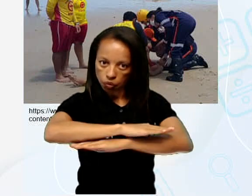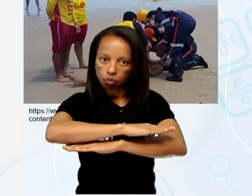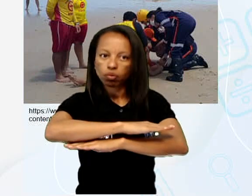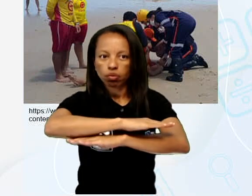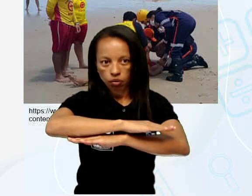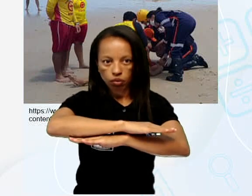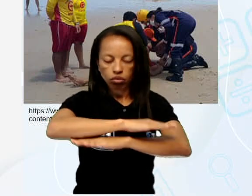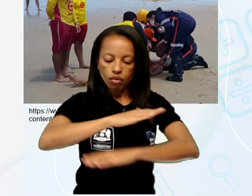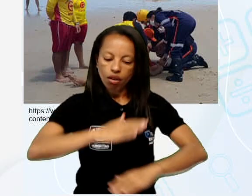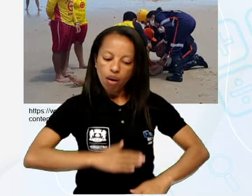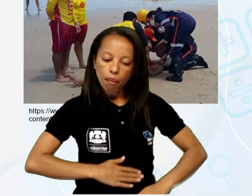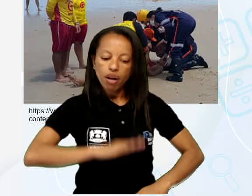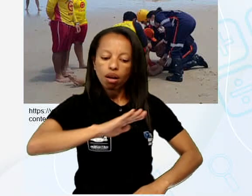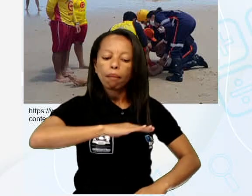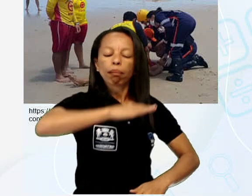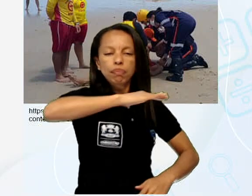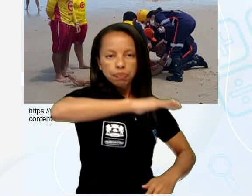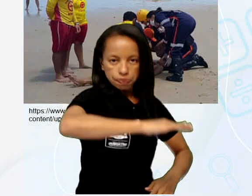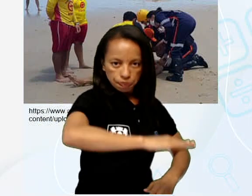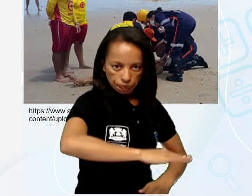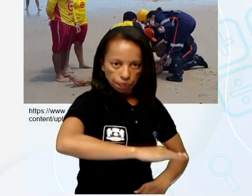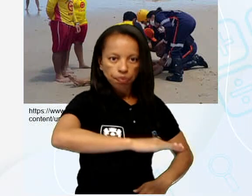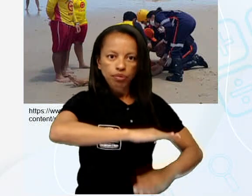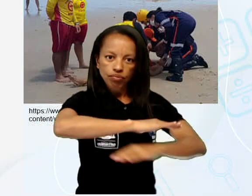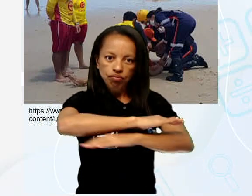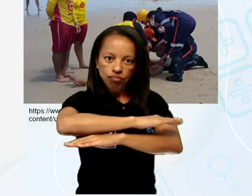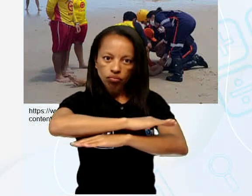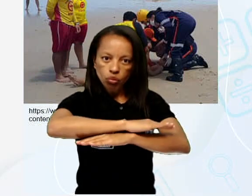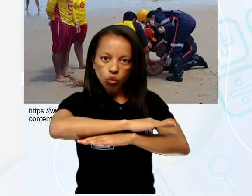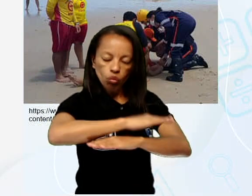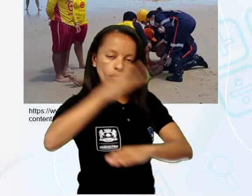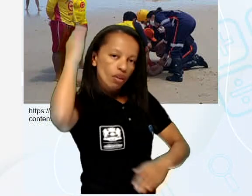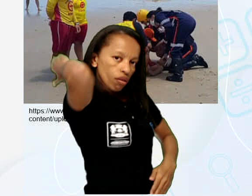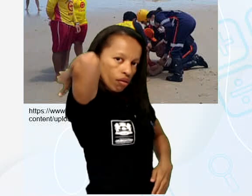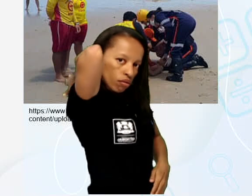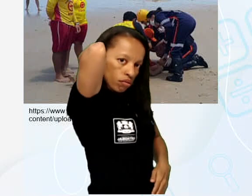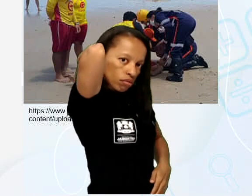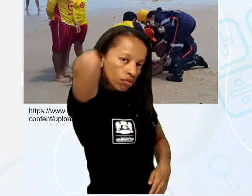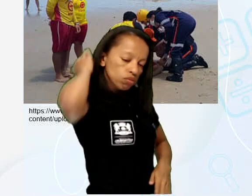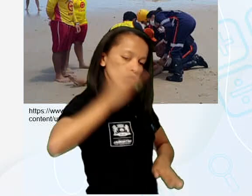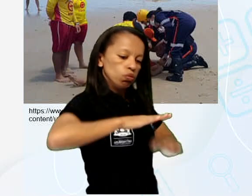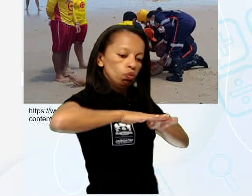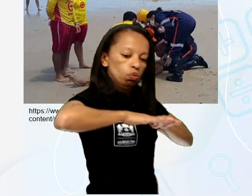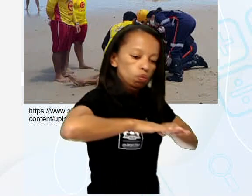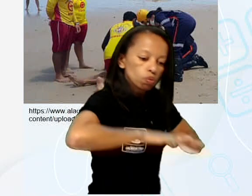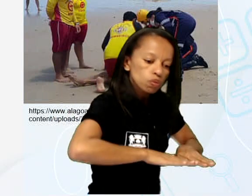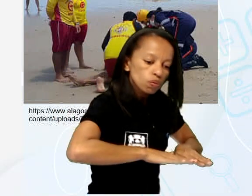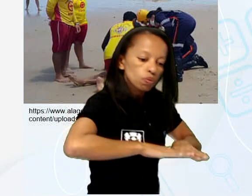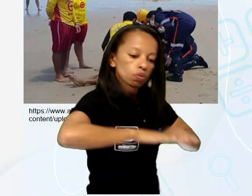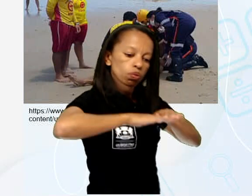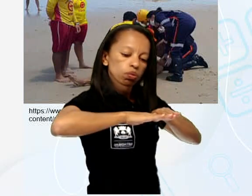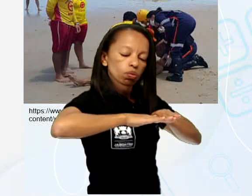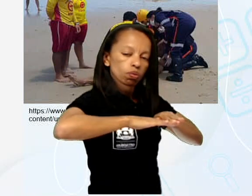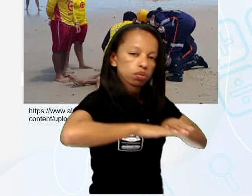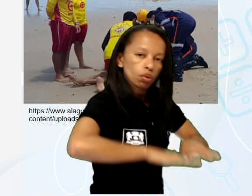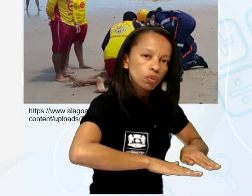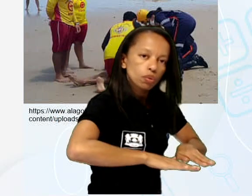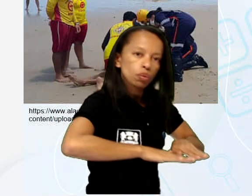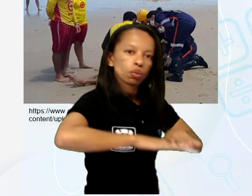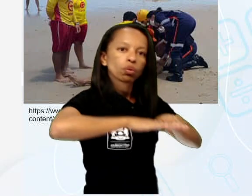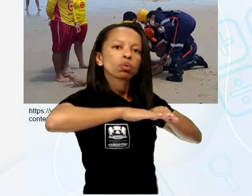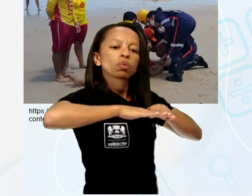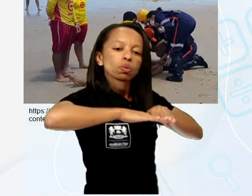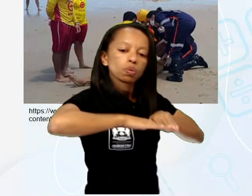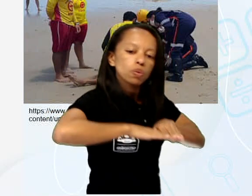bruços, assim, reta, né? Vai comprimir as costas dela na altura dos pulmões